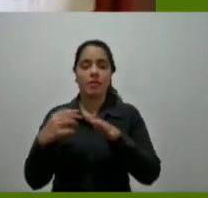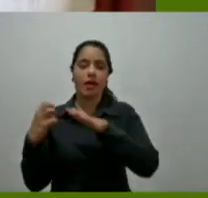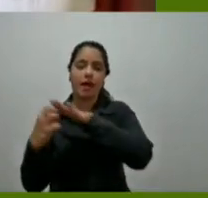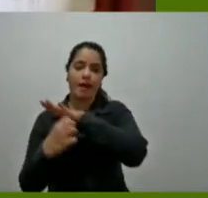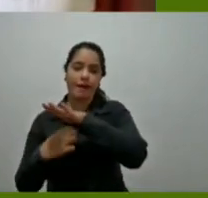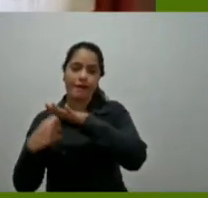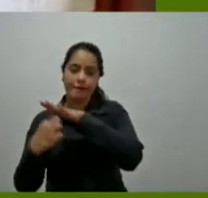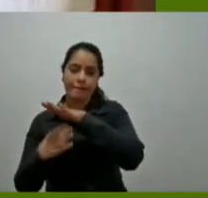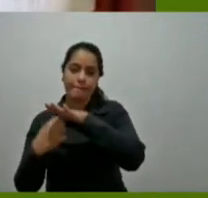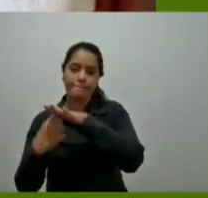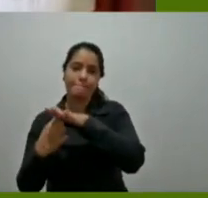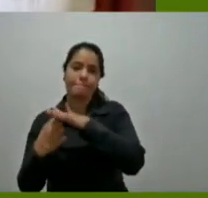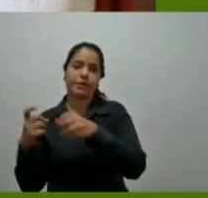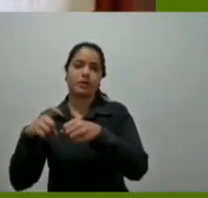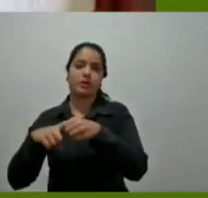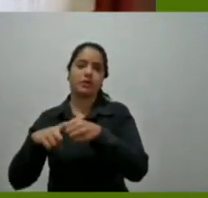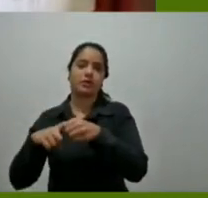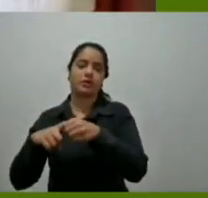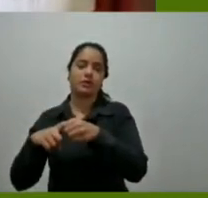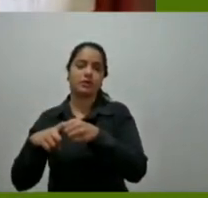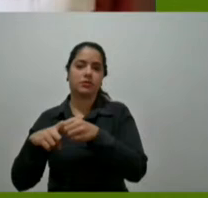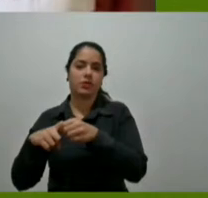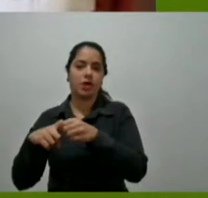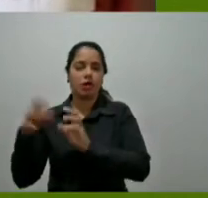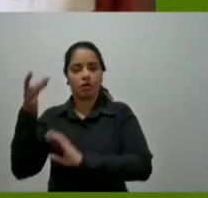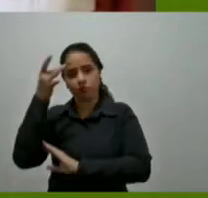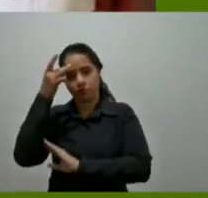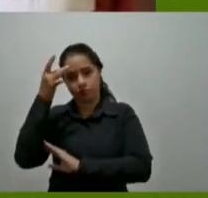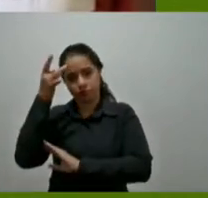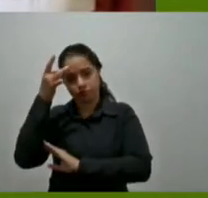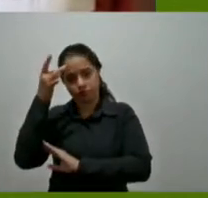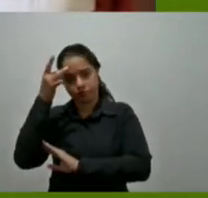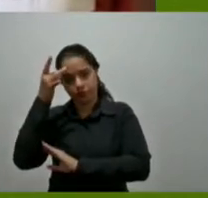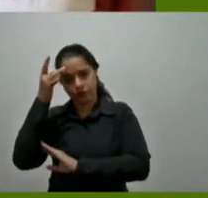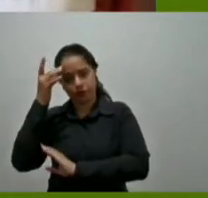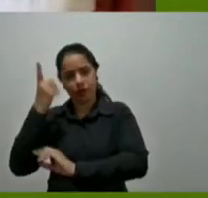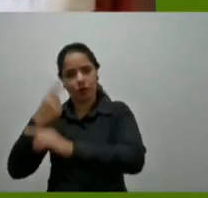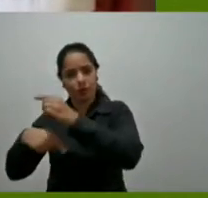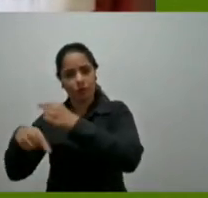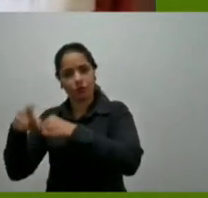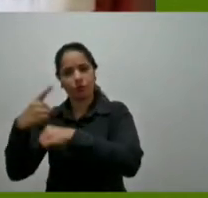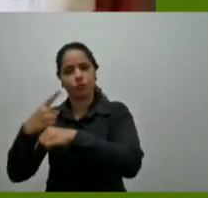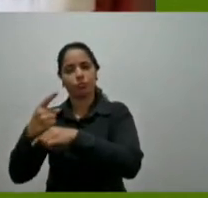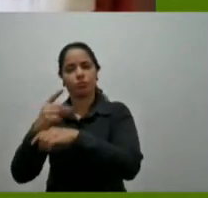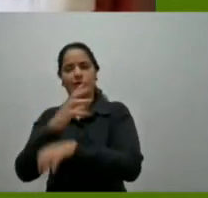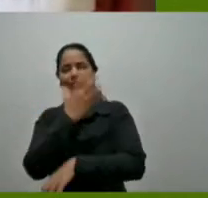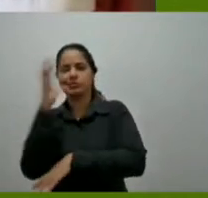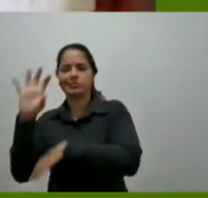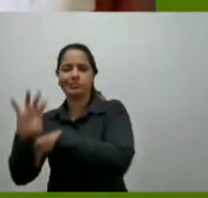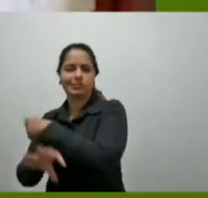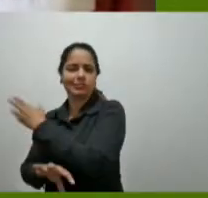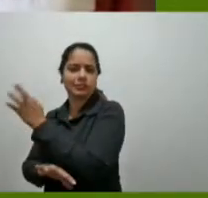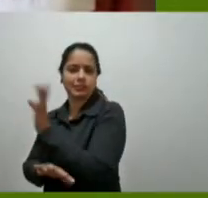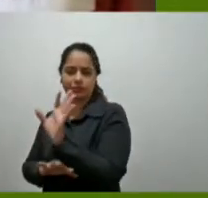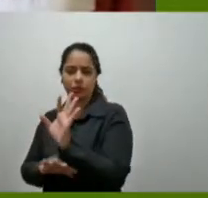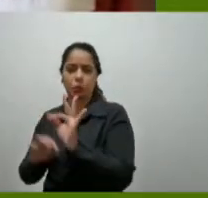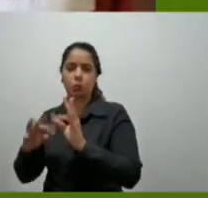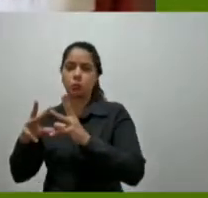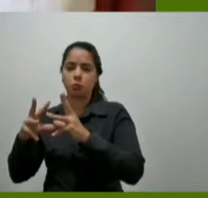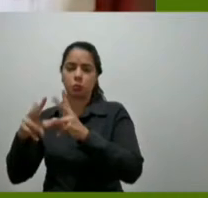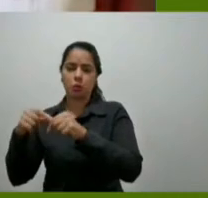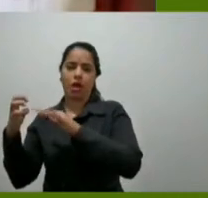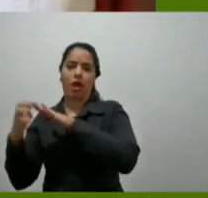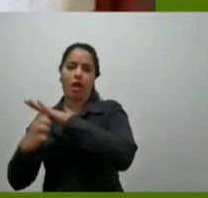da evolução ecossistêmica, da modificação de toda a evolução ecossistêmica. Se nós conseguíssemos isso, por exemplo, num